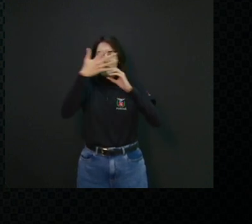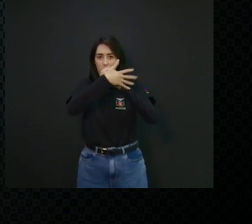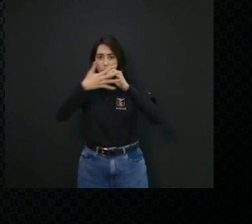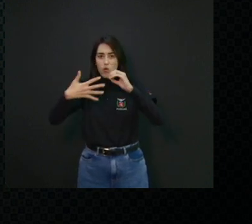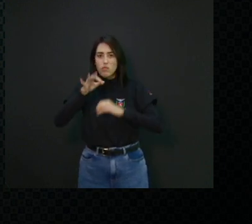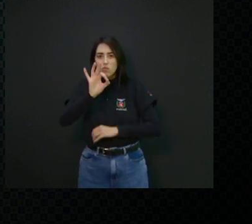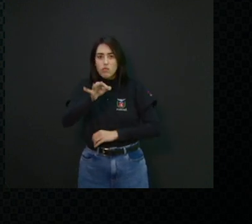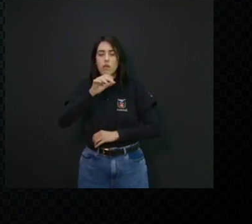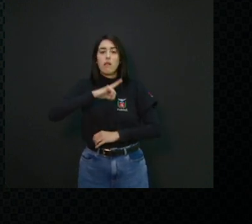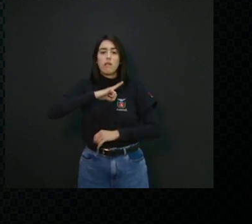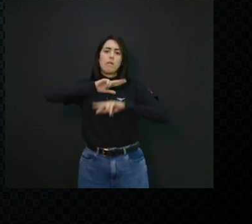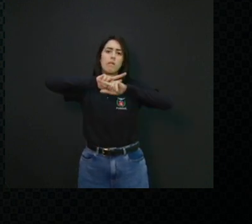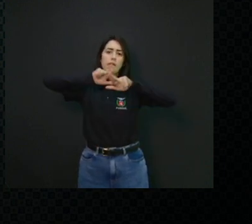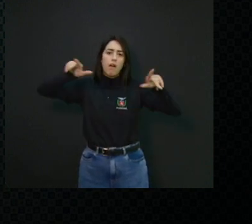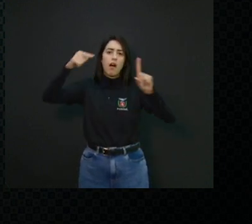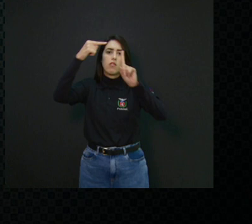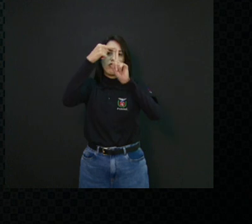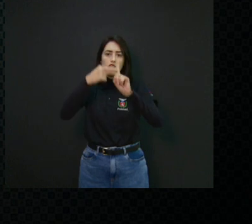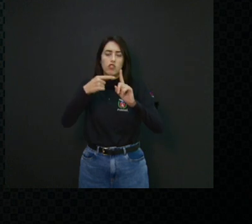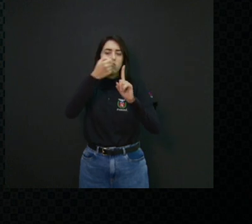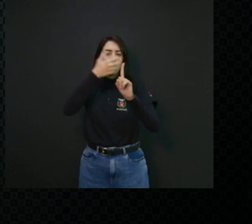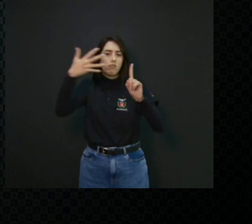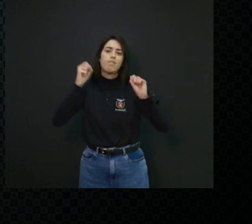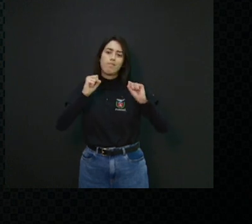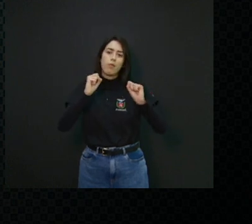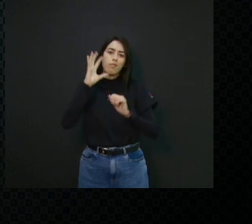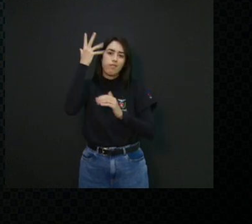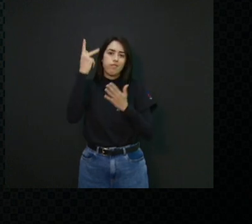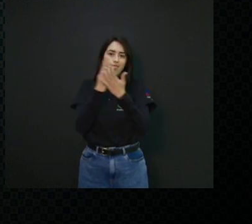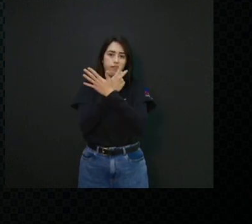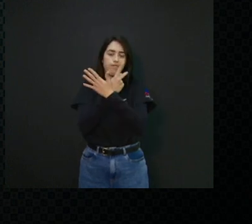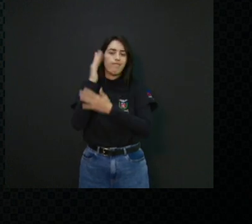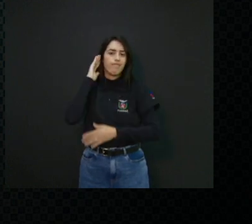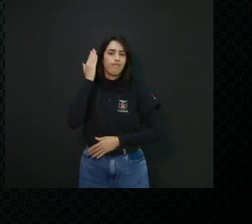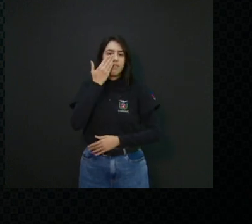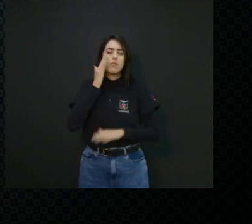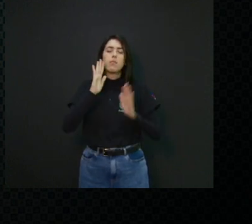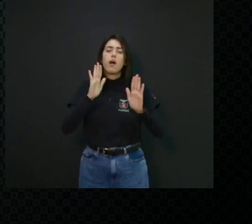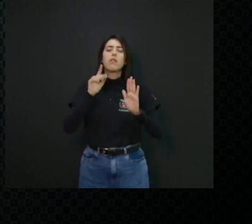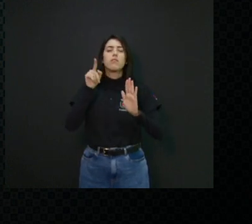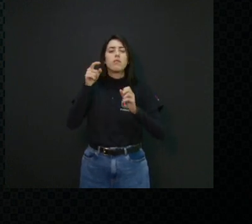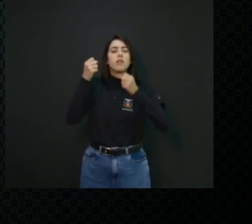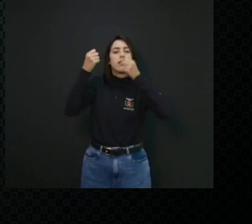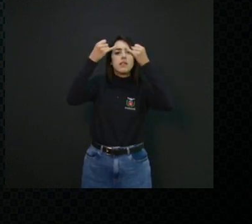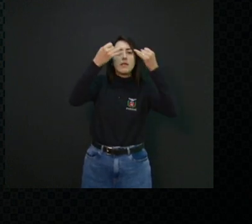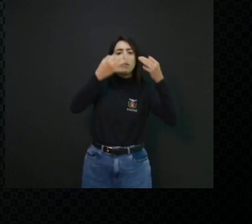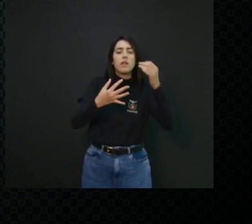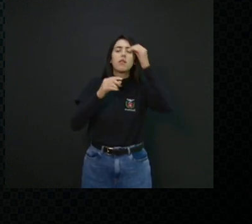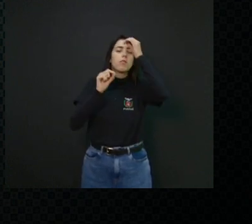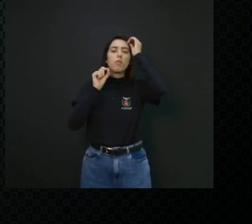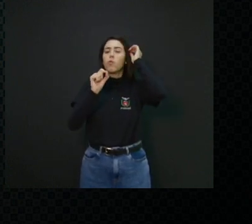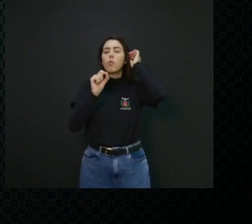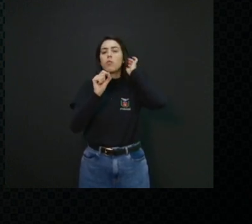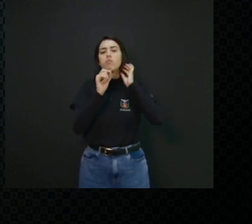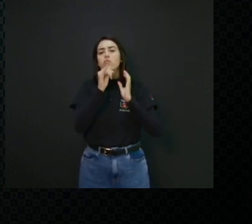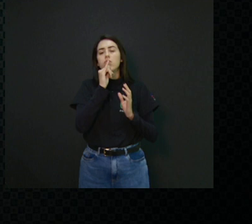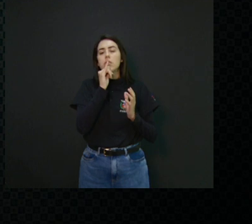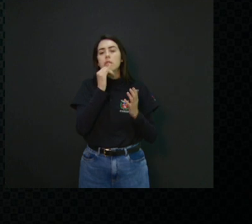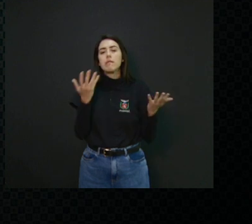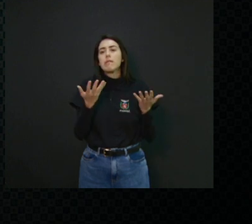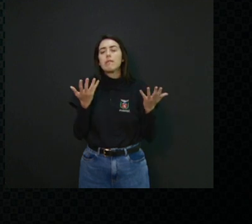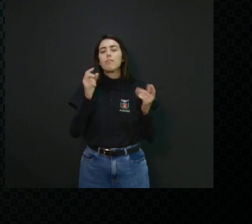tem várias síndromes que podem levar à surdocegueira. Você poderia falar um pouquinho para nós o que leva as